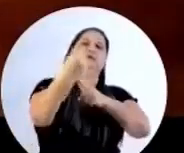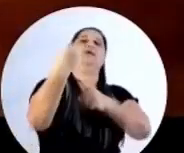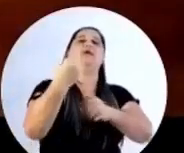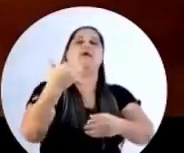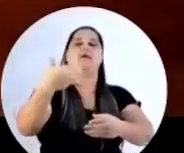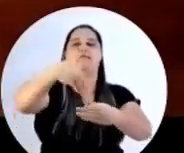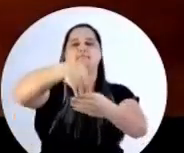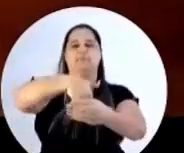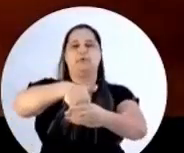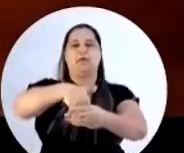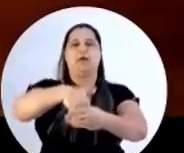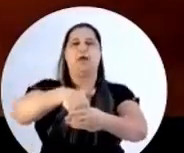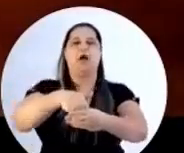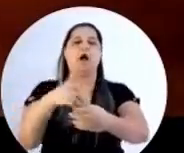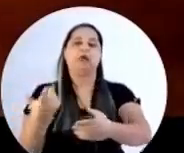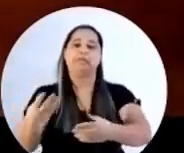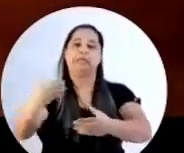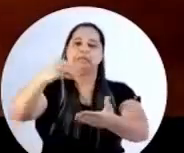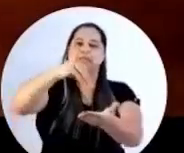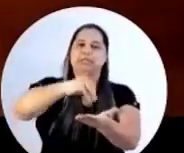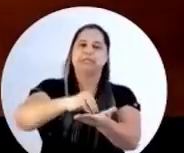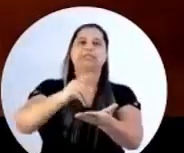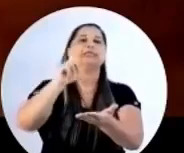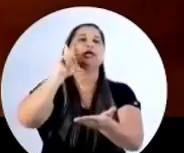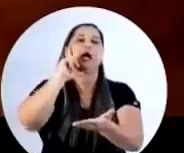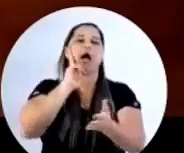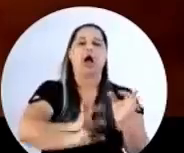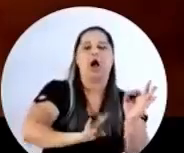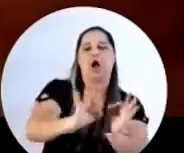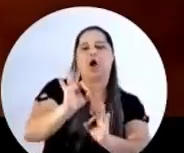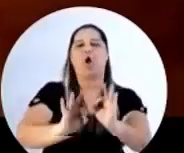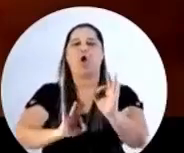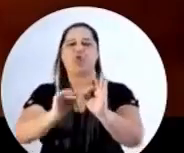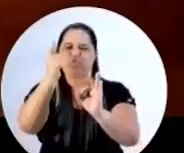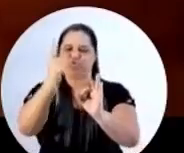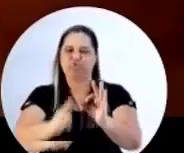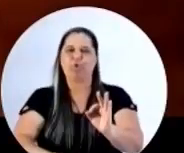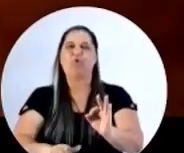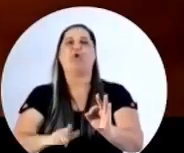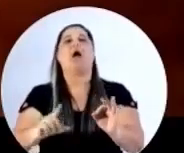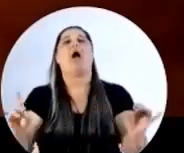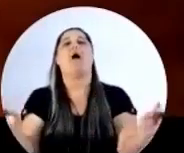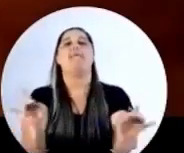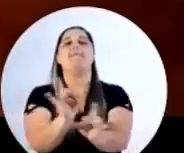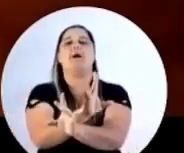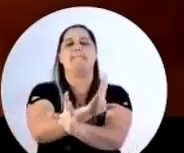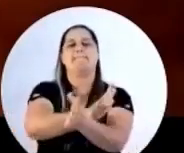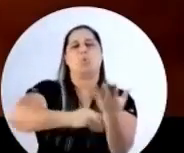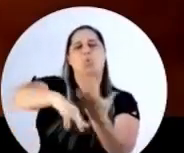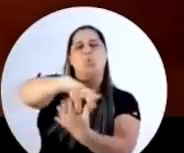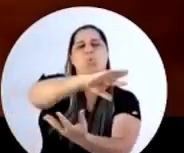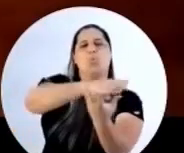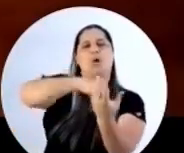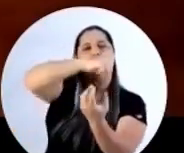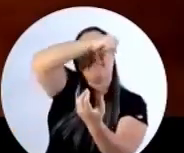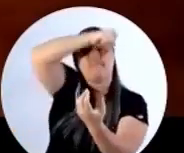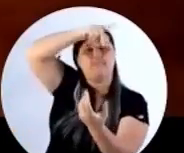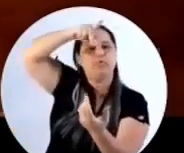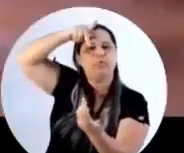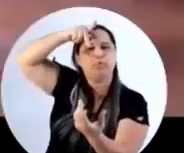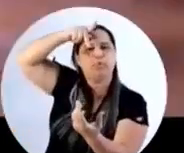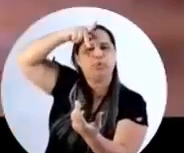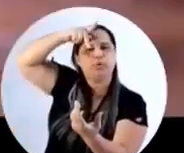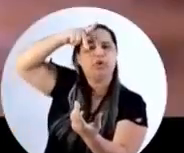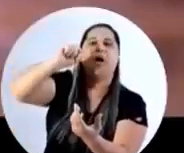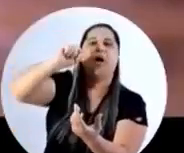vencer as eleições, colocar Tangará nos trilhos novamente e acabar com essa bagunça que virou a